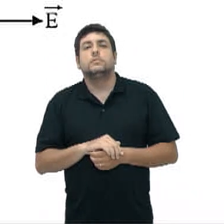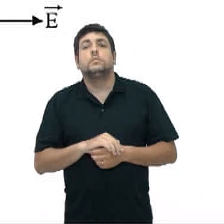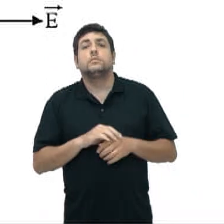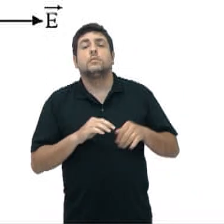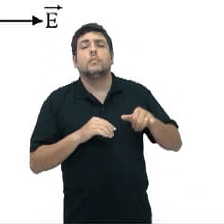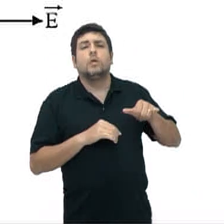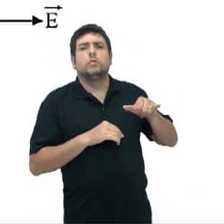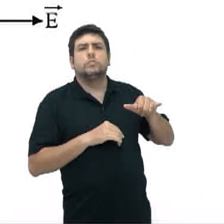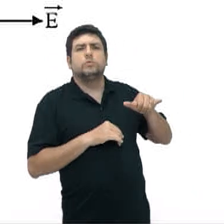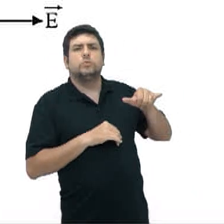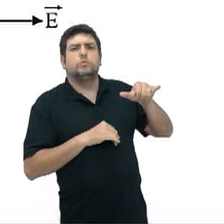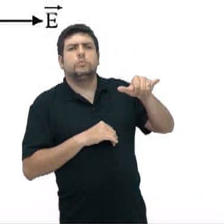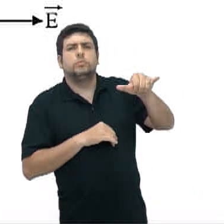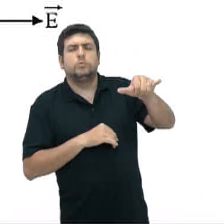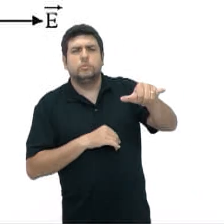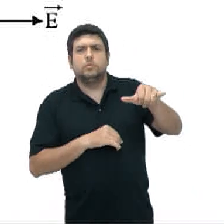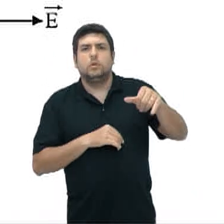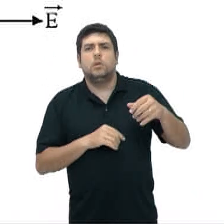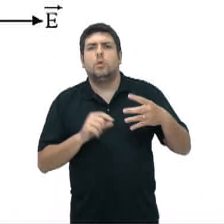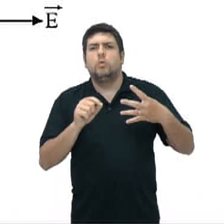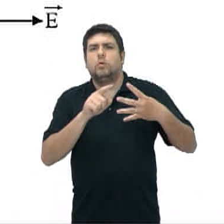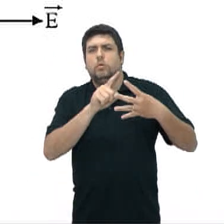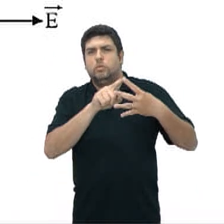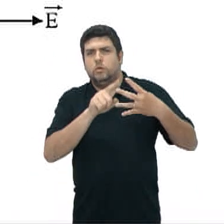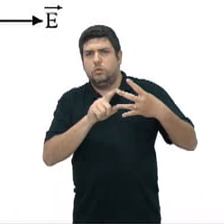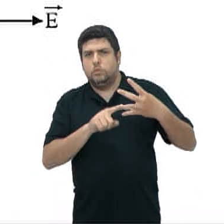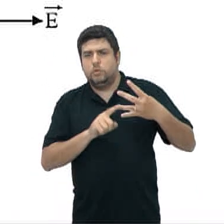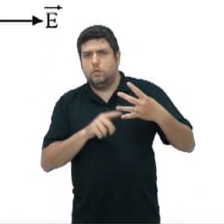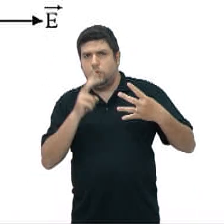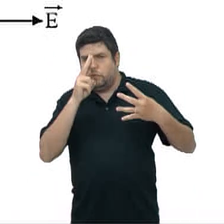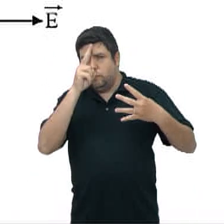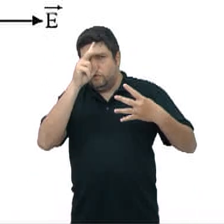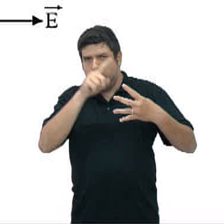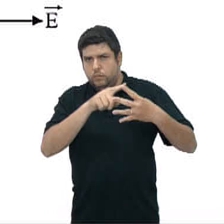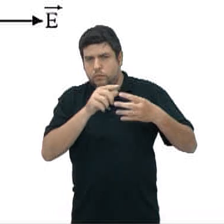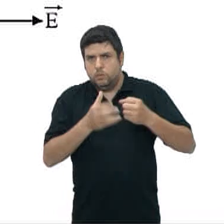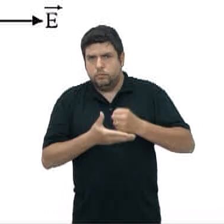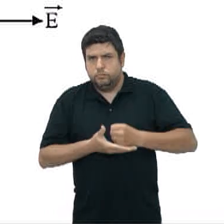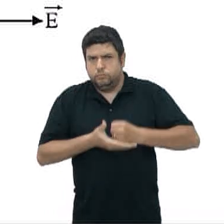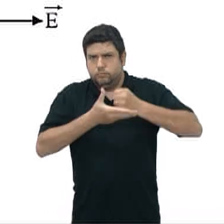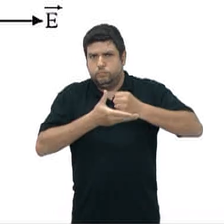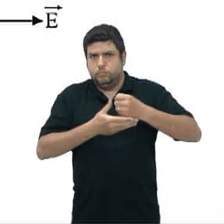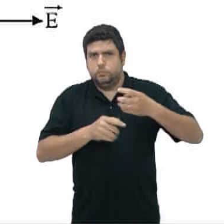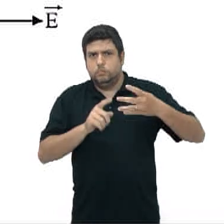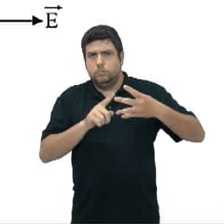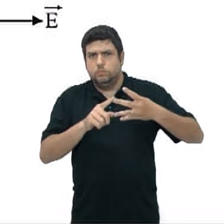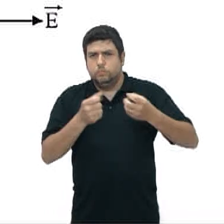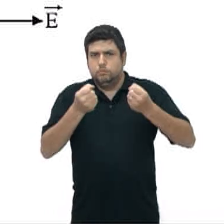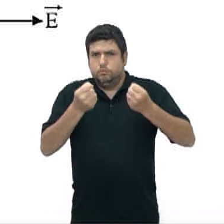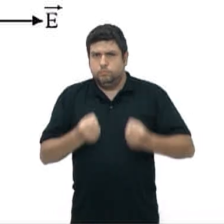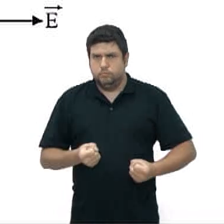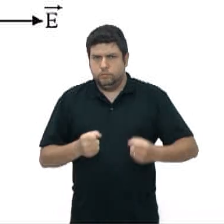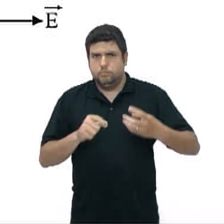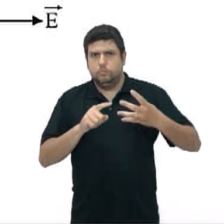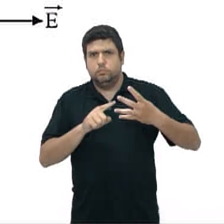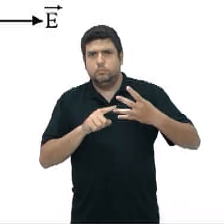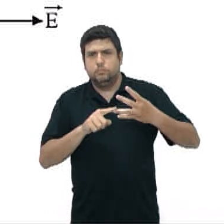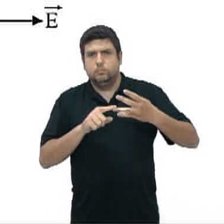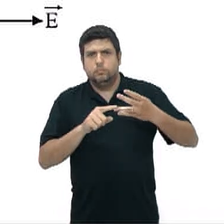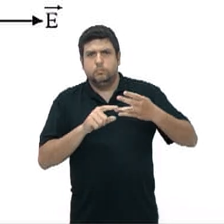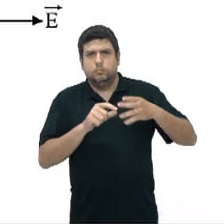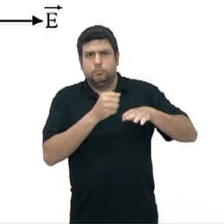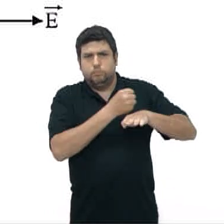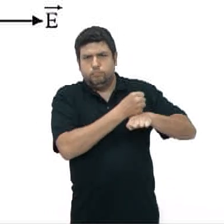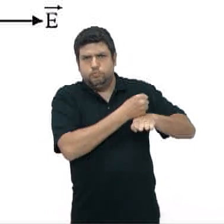fala-se costumeiramente em 4 forças. A força de sustentação, a força-peso, a força de arrasto